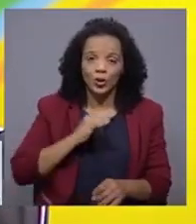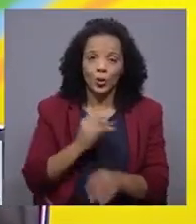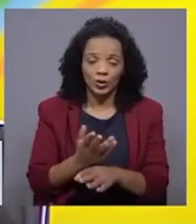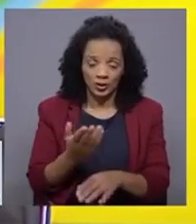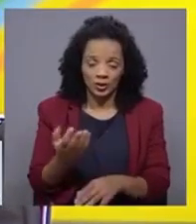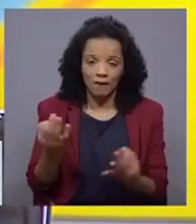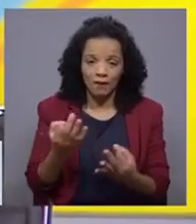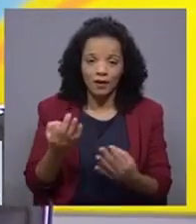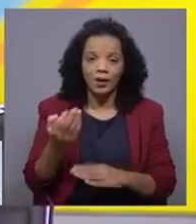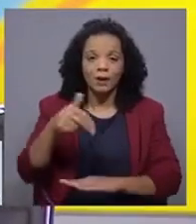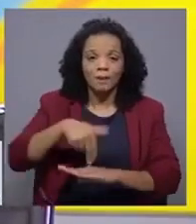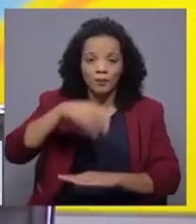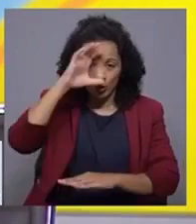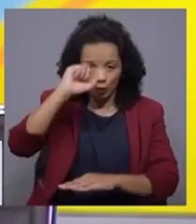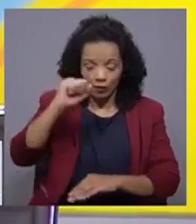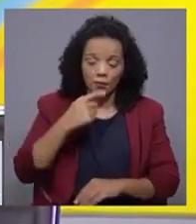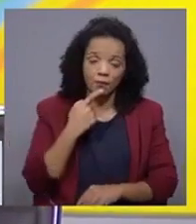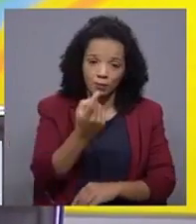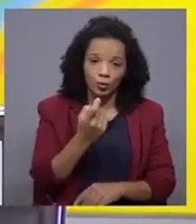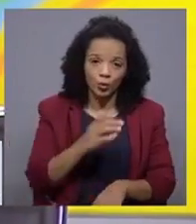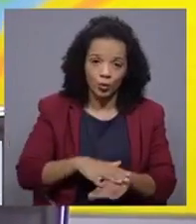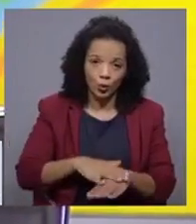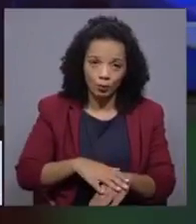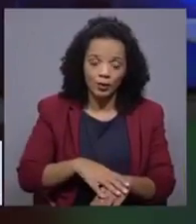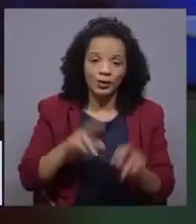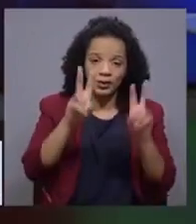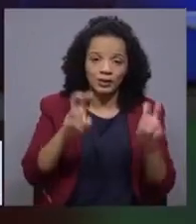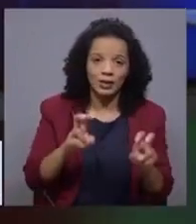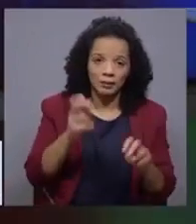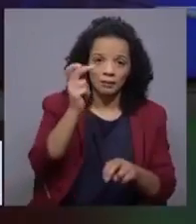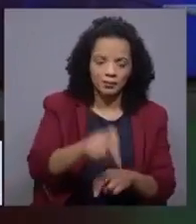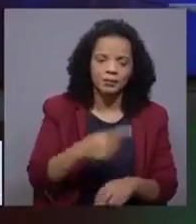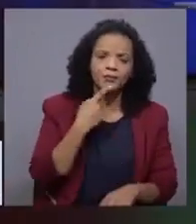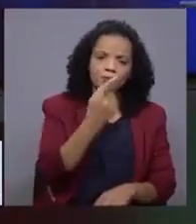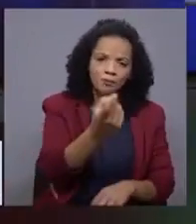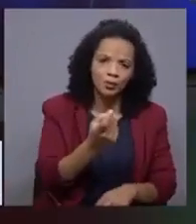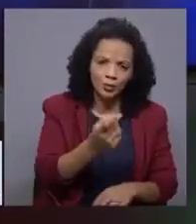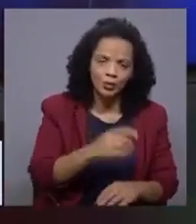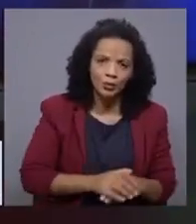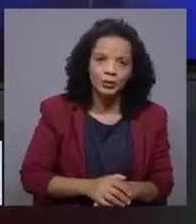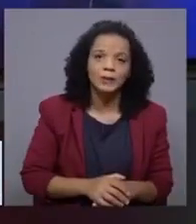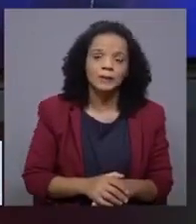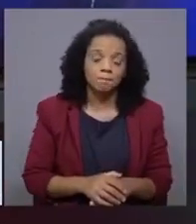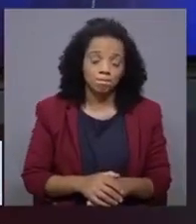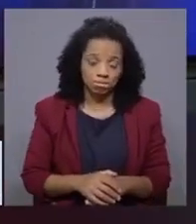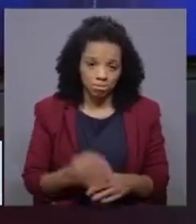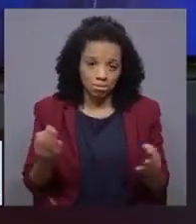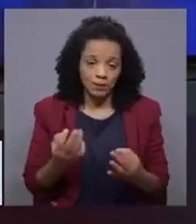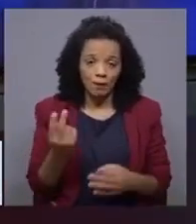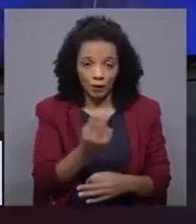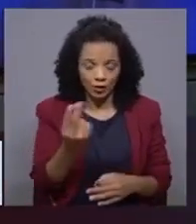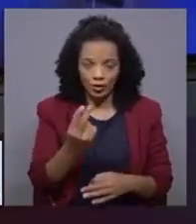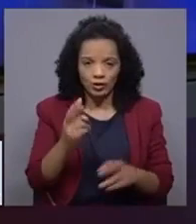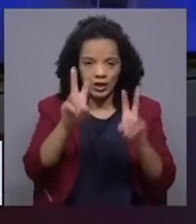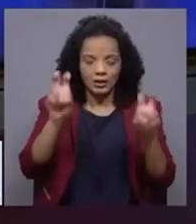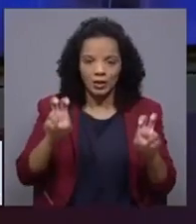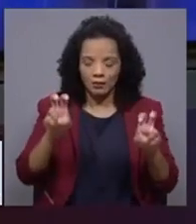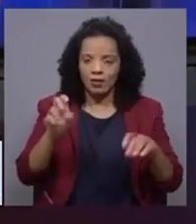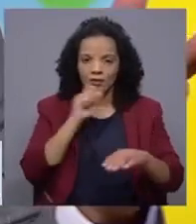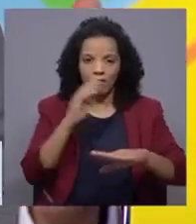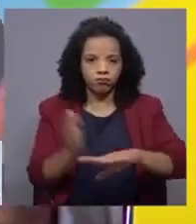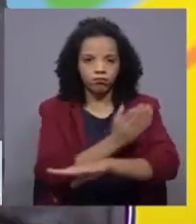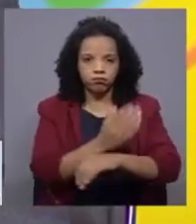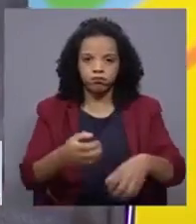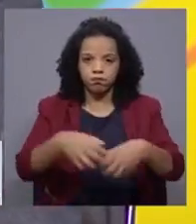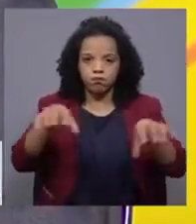presença eventual no governo. Pergunto-lhe, e já que lançou o tema, pergunto-lhe se. Já vimos aqui como vocês estão divididos, sabendo